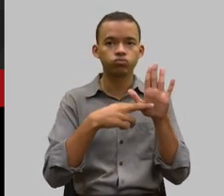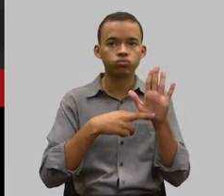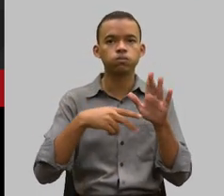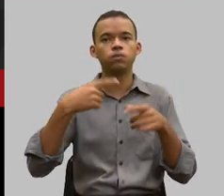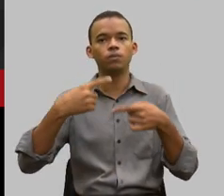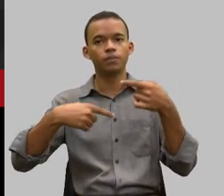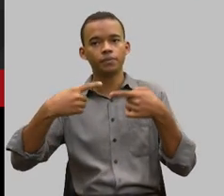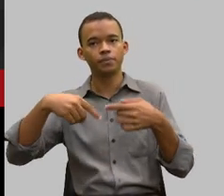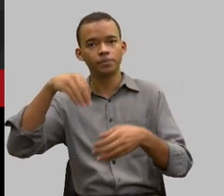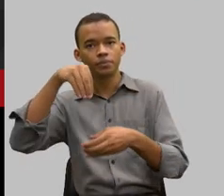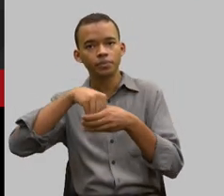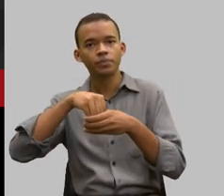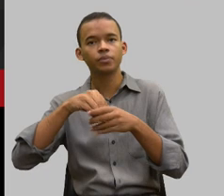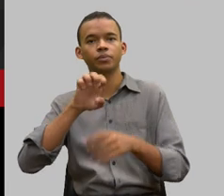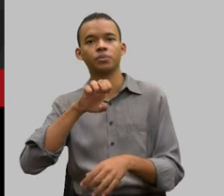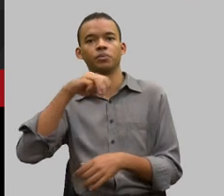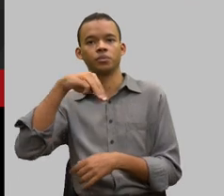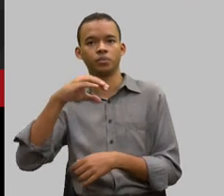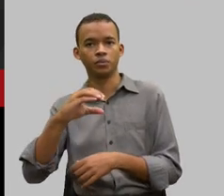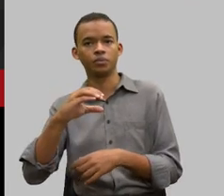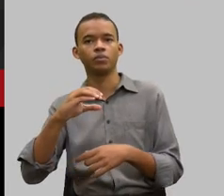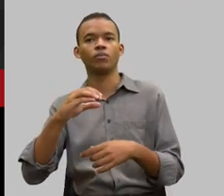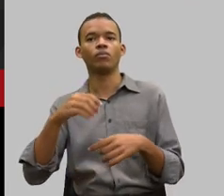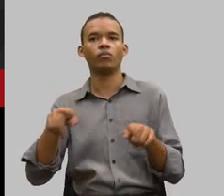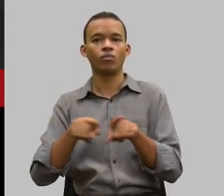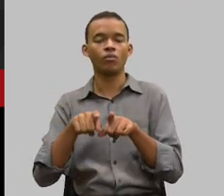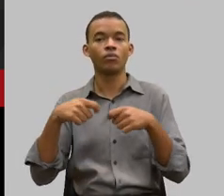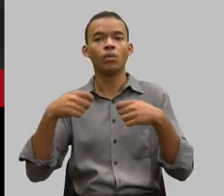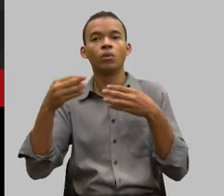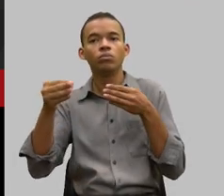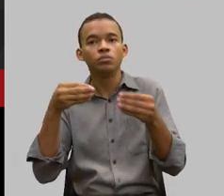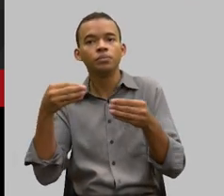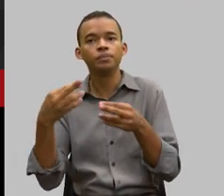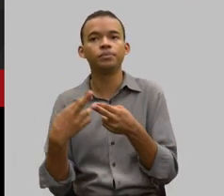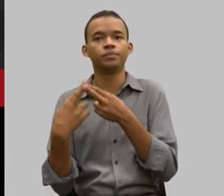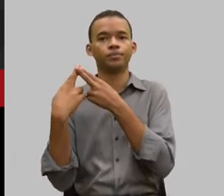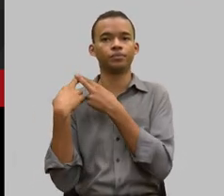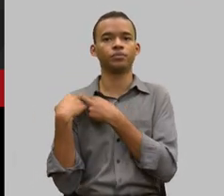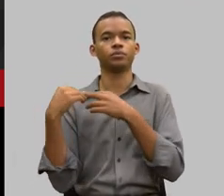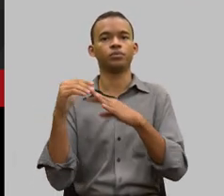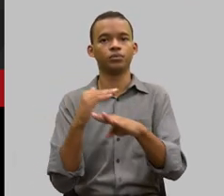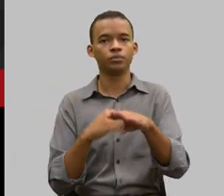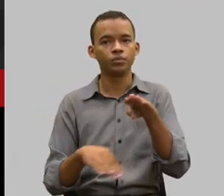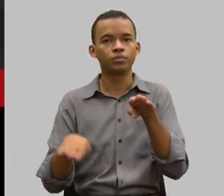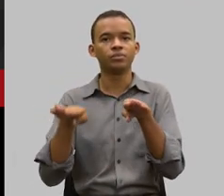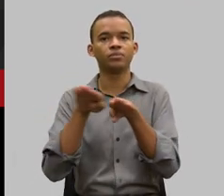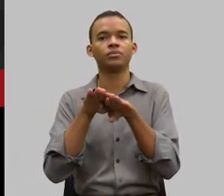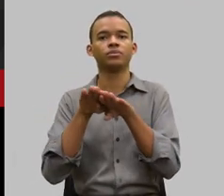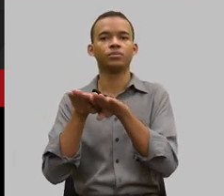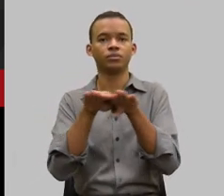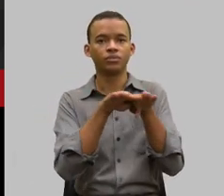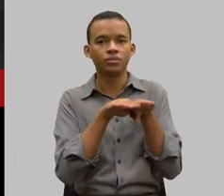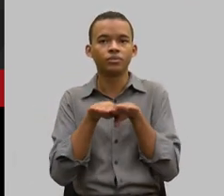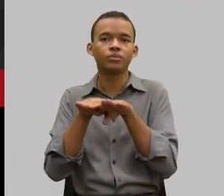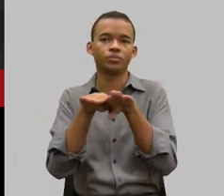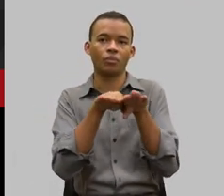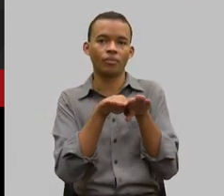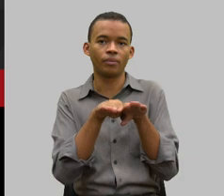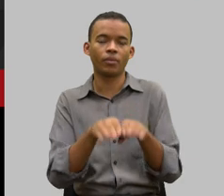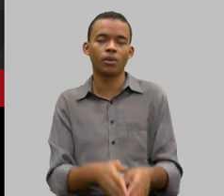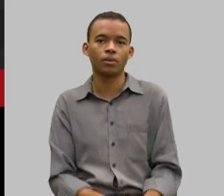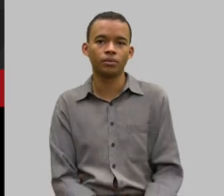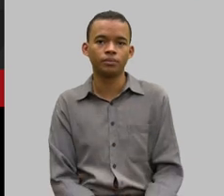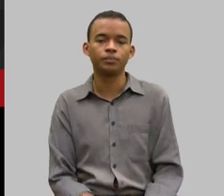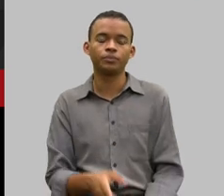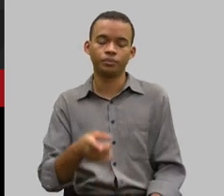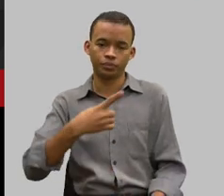e Equidade entre os diferentes agentes envolvidos hoje a gente segue essas essas normas né a